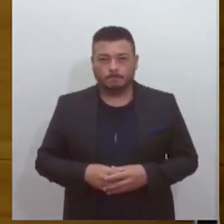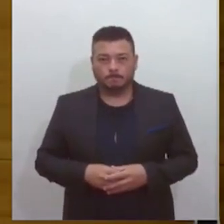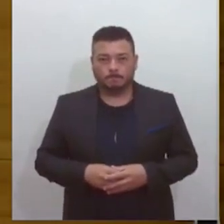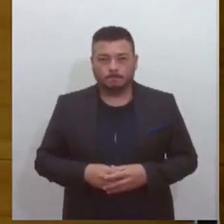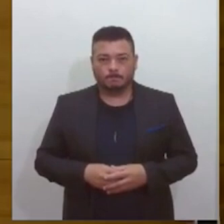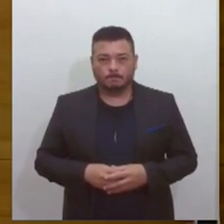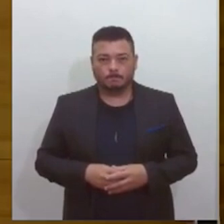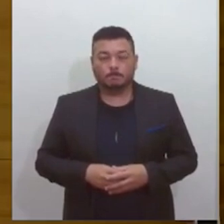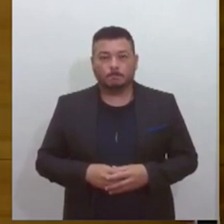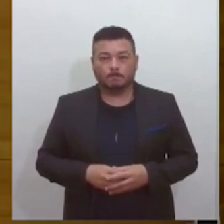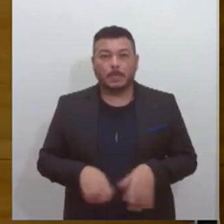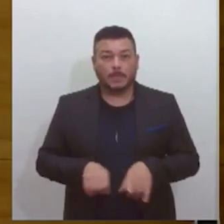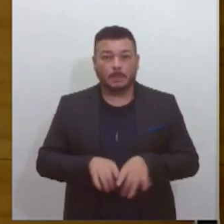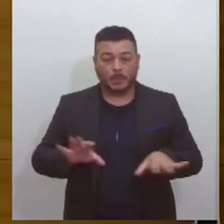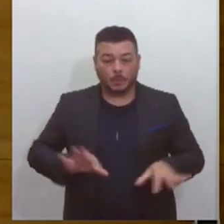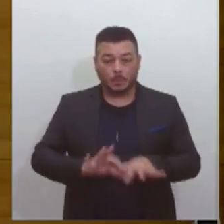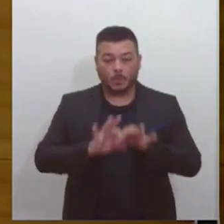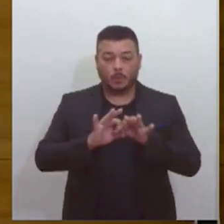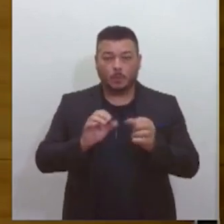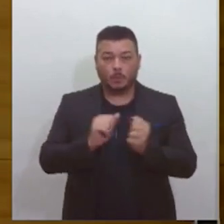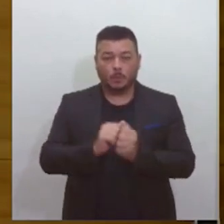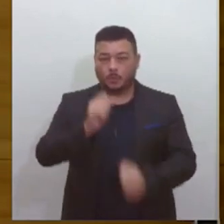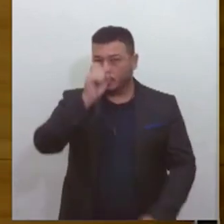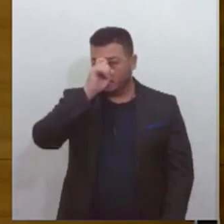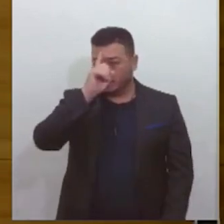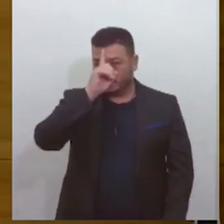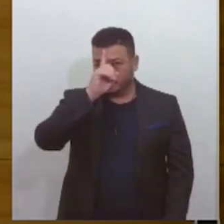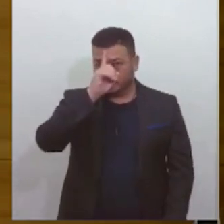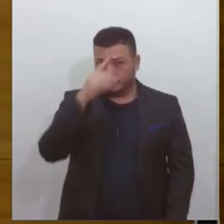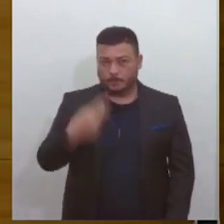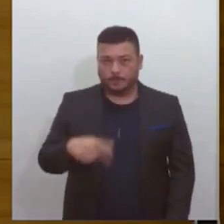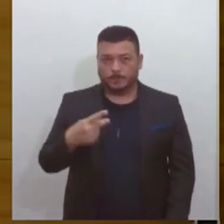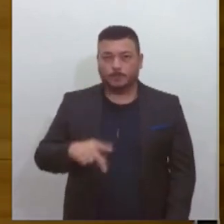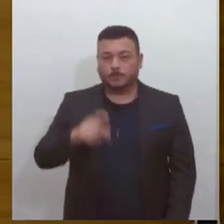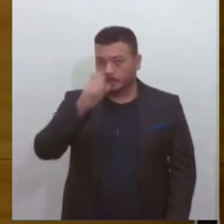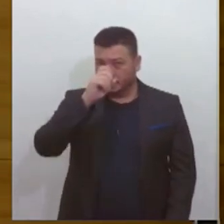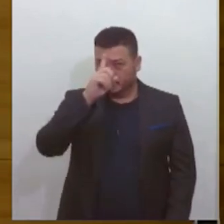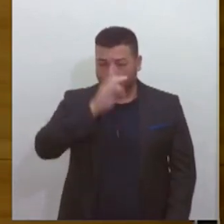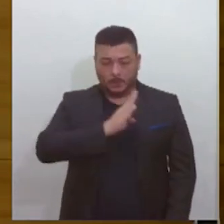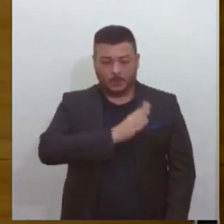hospital. Por exemplo, nós temos hoje aqui o Hospital do Coração, que opera esses bebês.